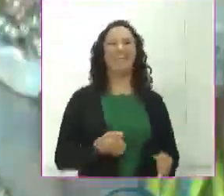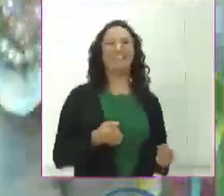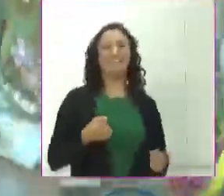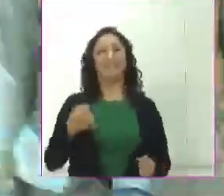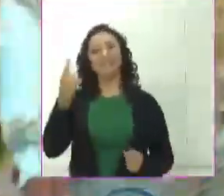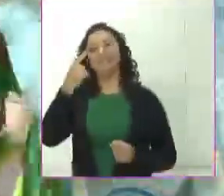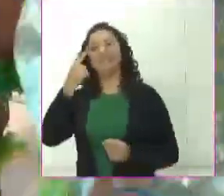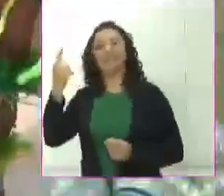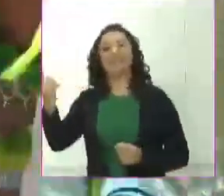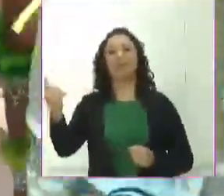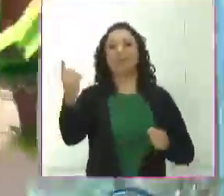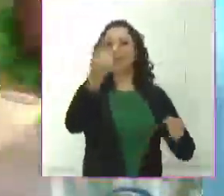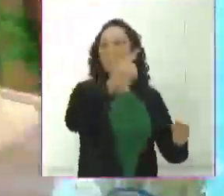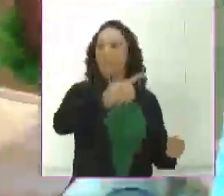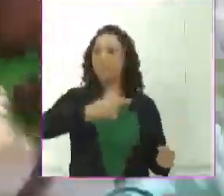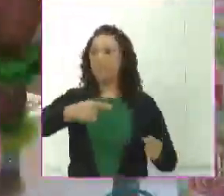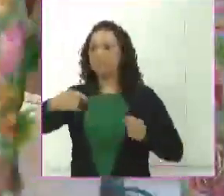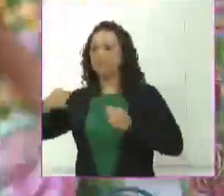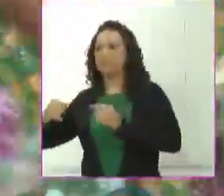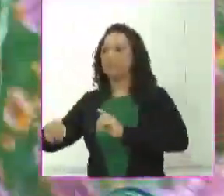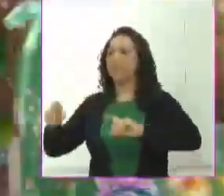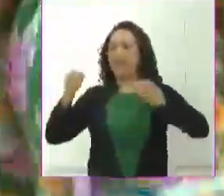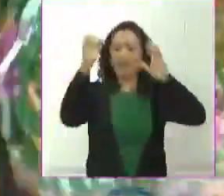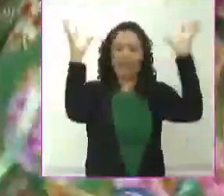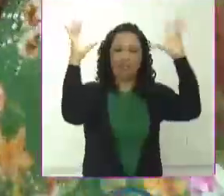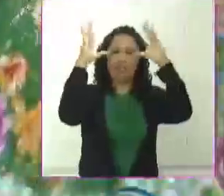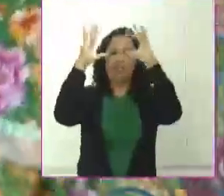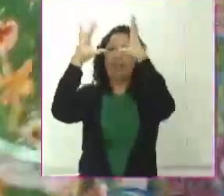Regalo menos que clareia a